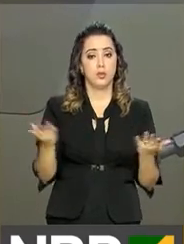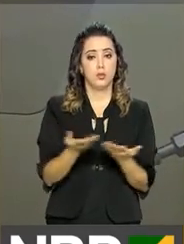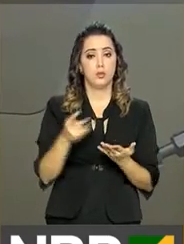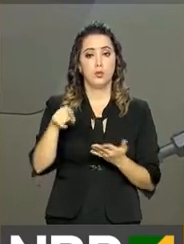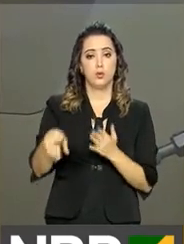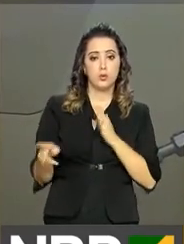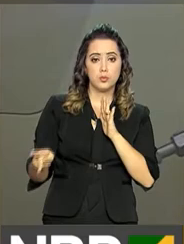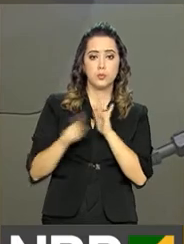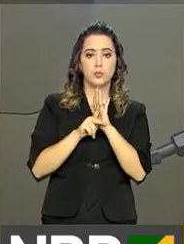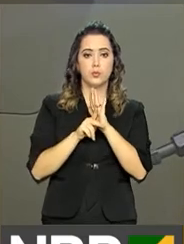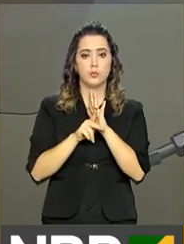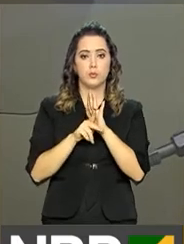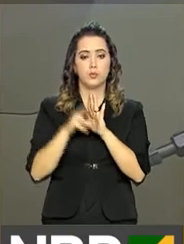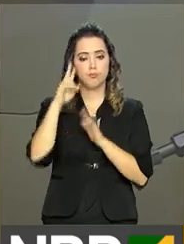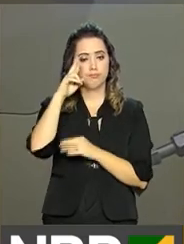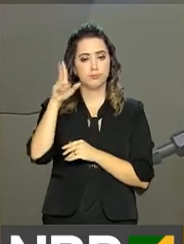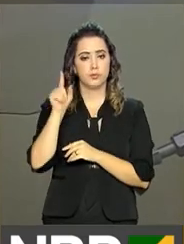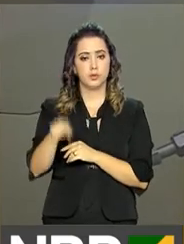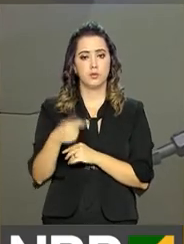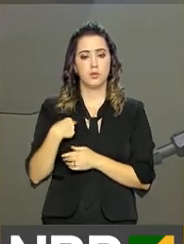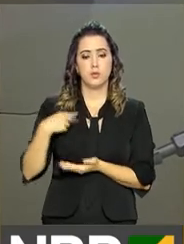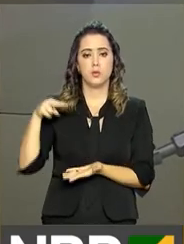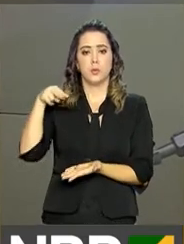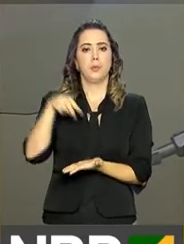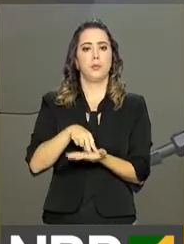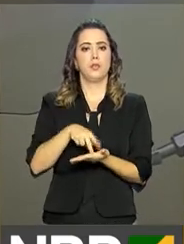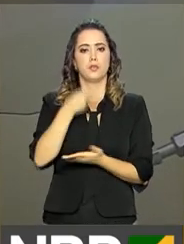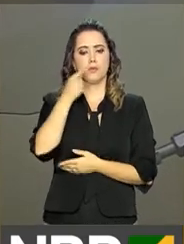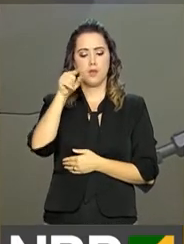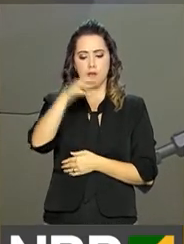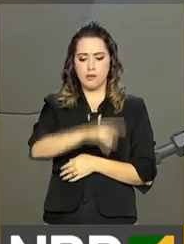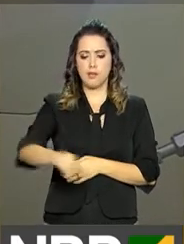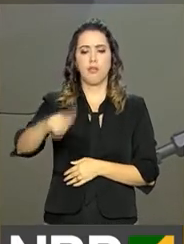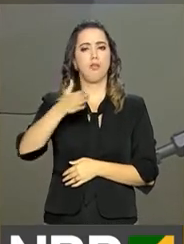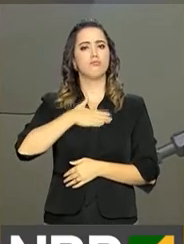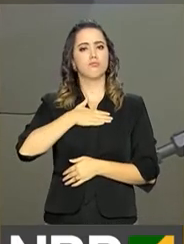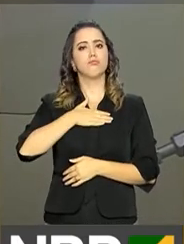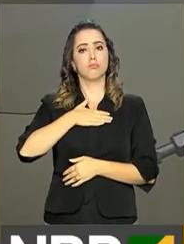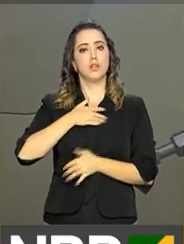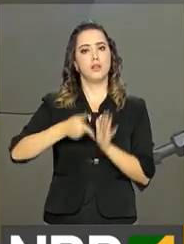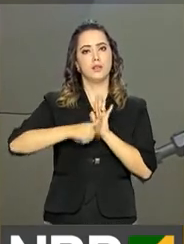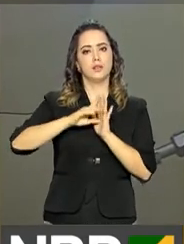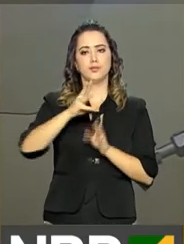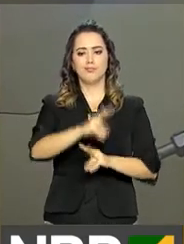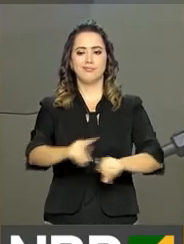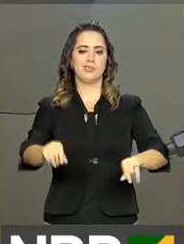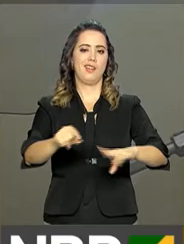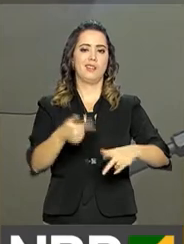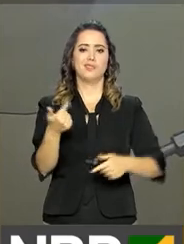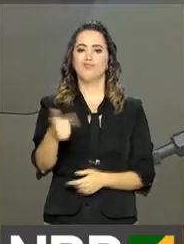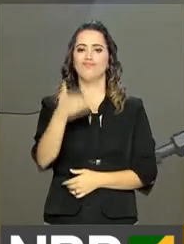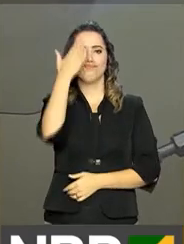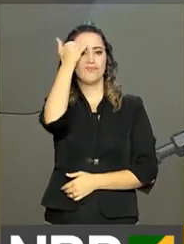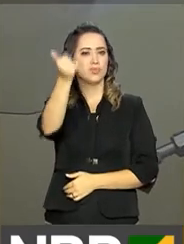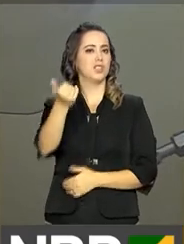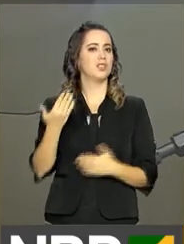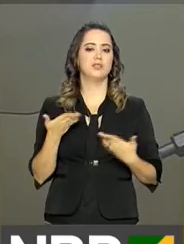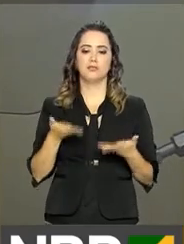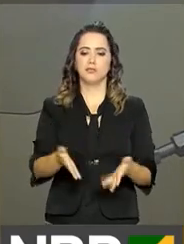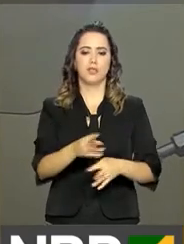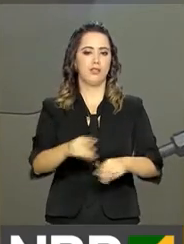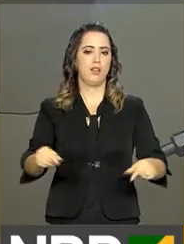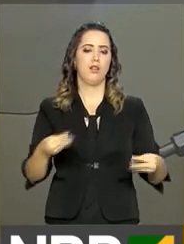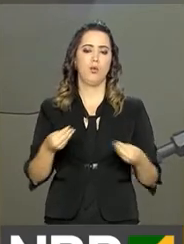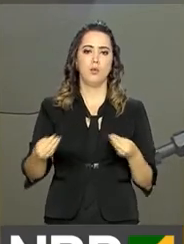os legítimos proprietários. Eu piso no chão e digo, esta terra é minha. Antes eu pisava no chão e disse, não sei o que vai acontecer com essa